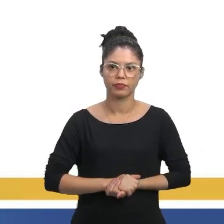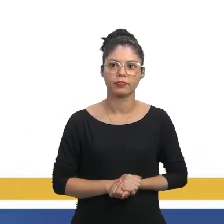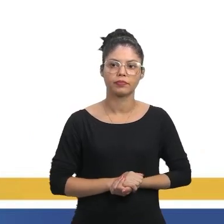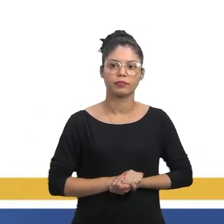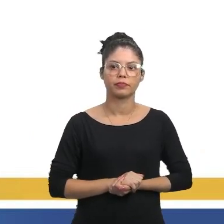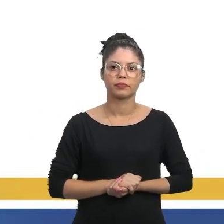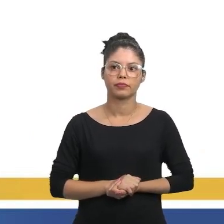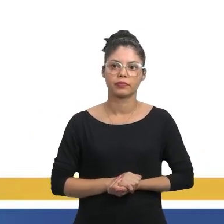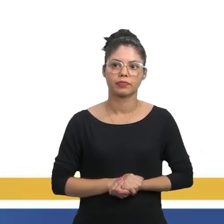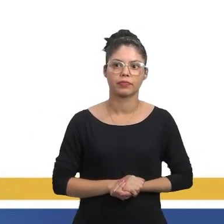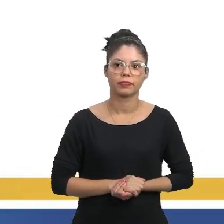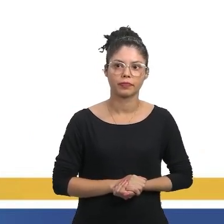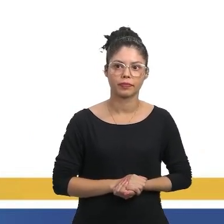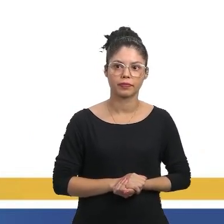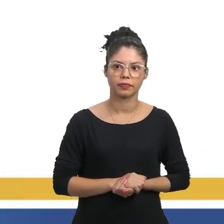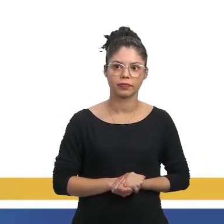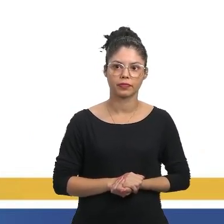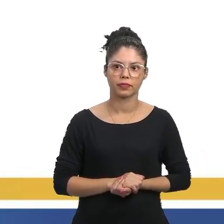que diz?